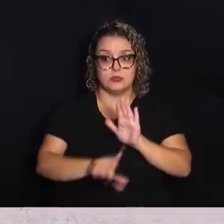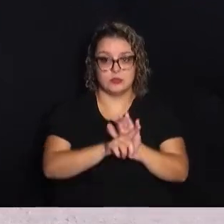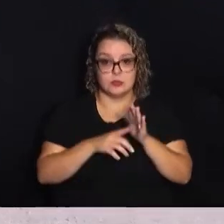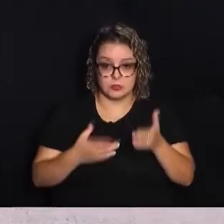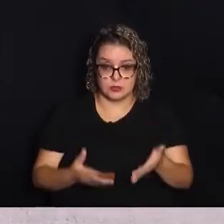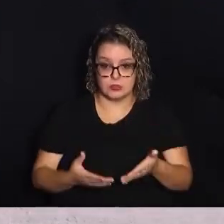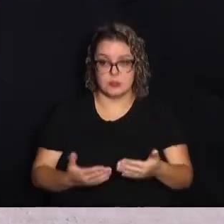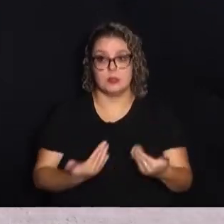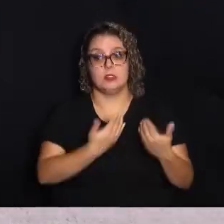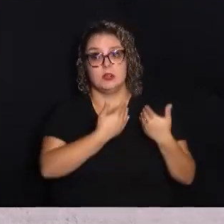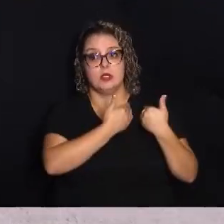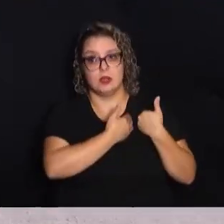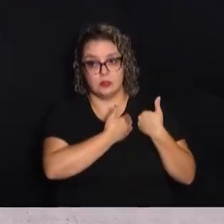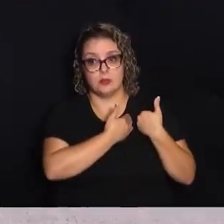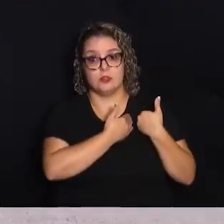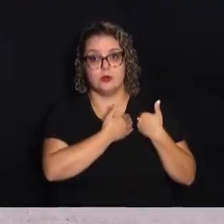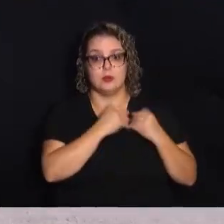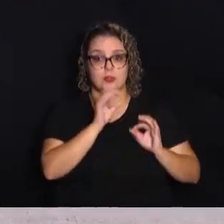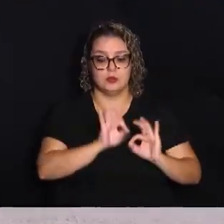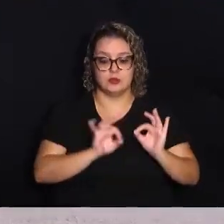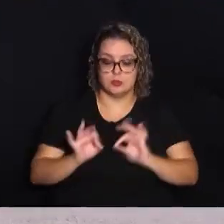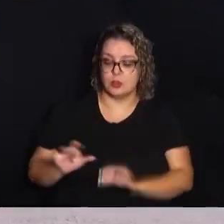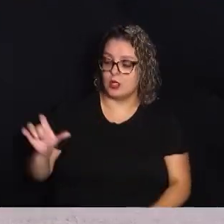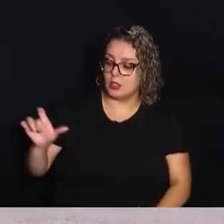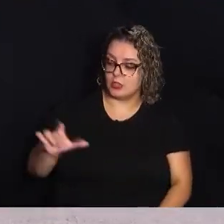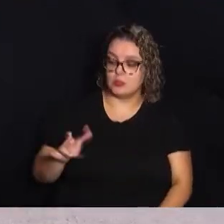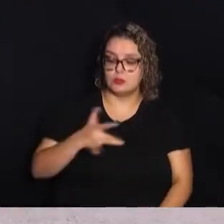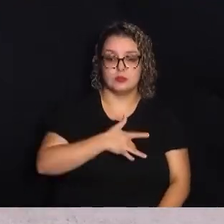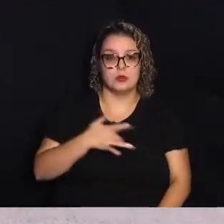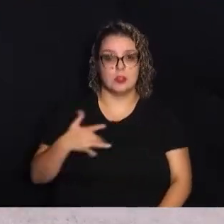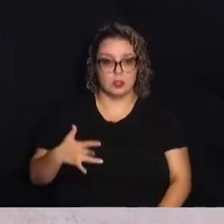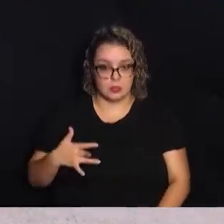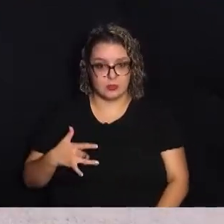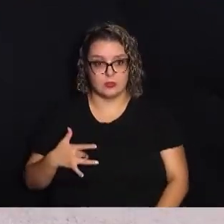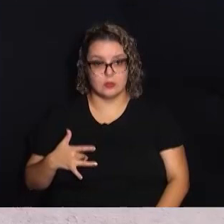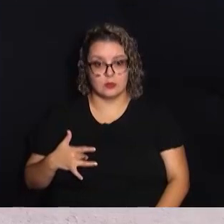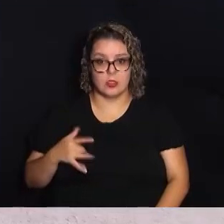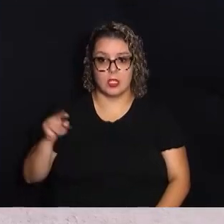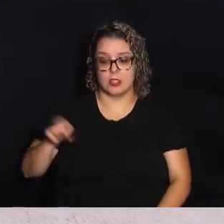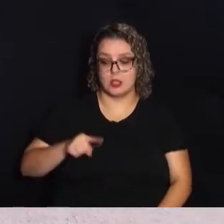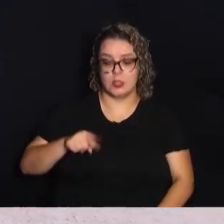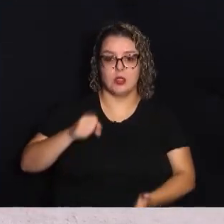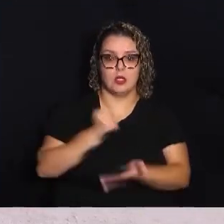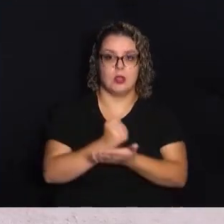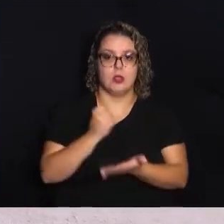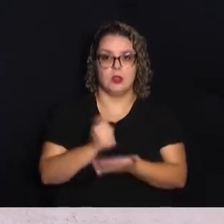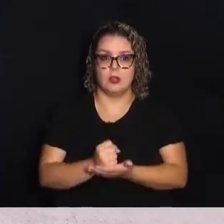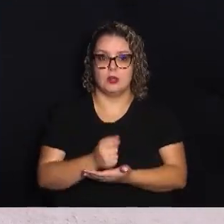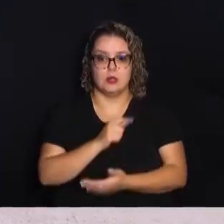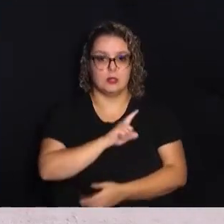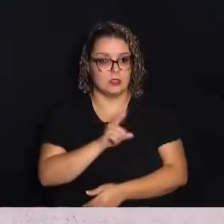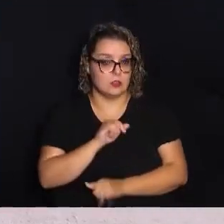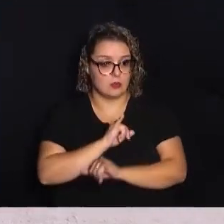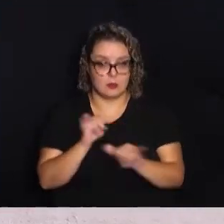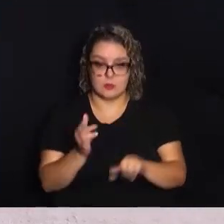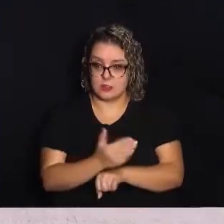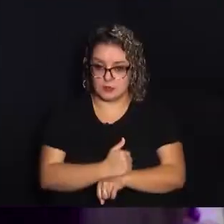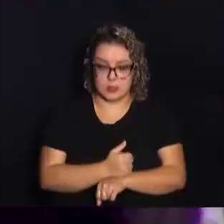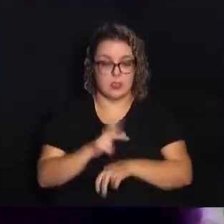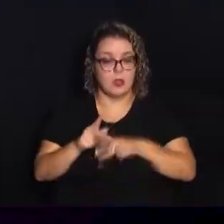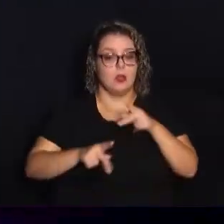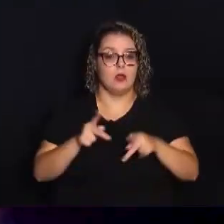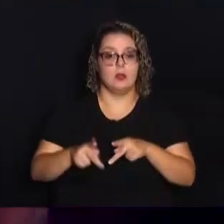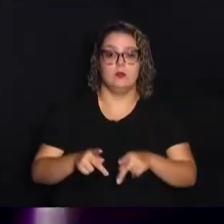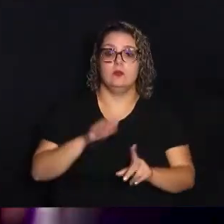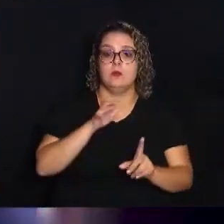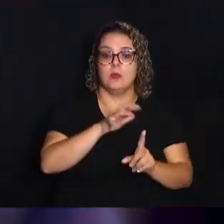sobre a legalidade e responsabilidade dos planos de saúde que estavam cancelando o contrato sem aviso prévio